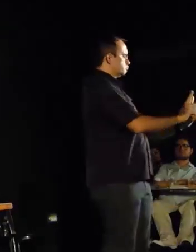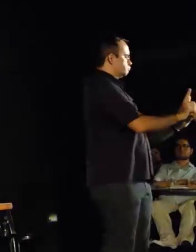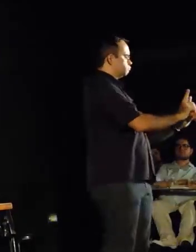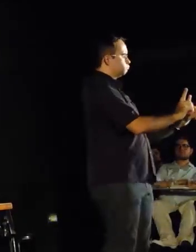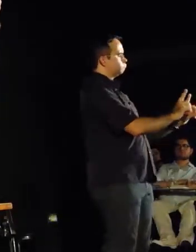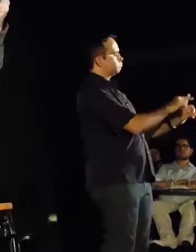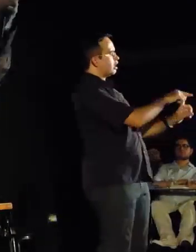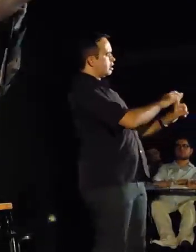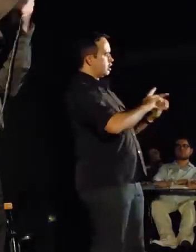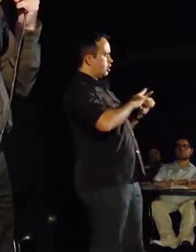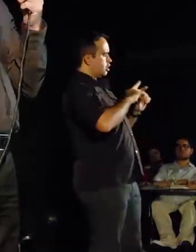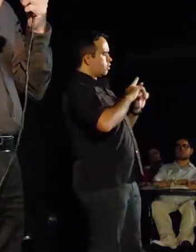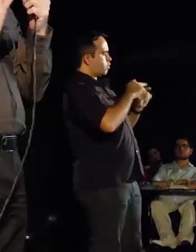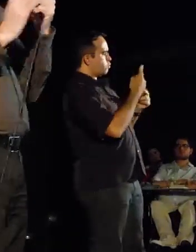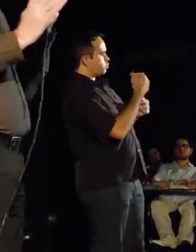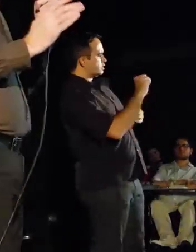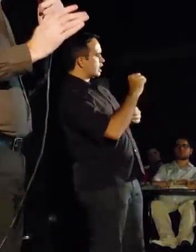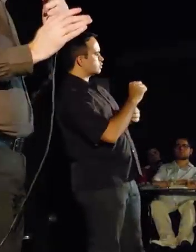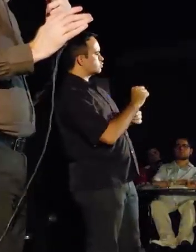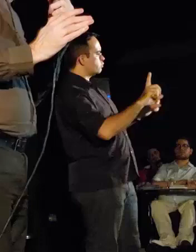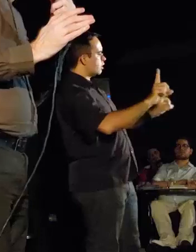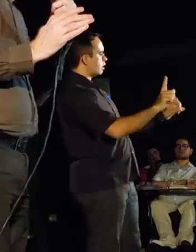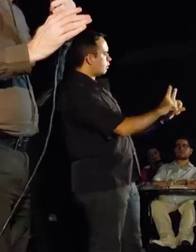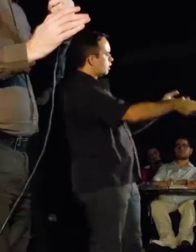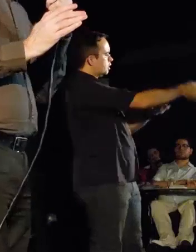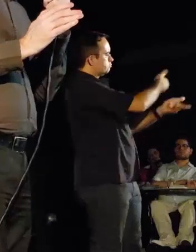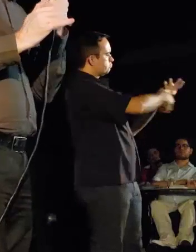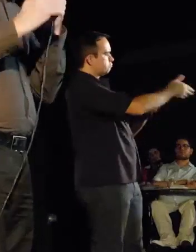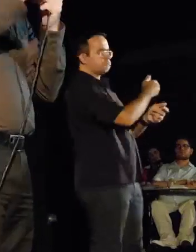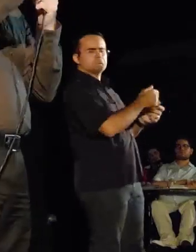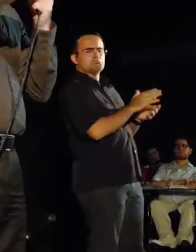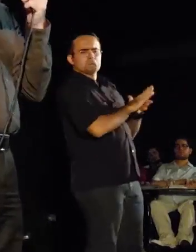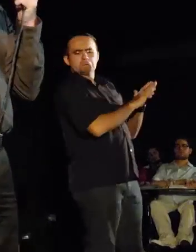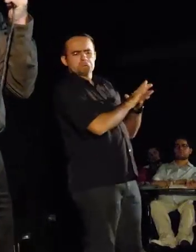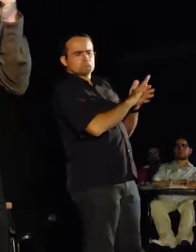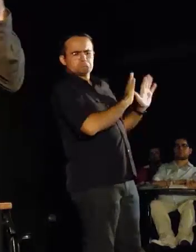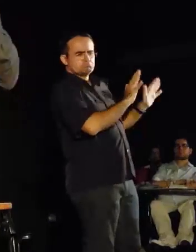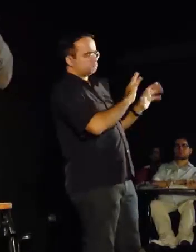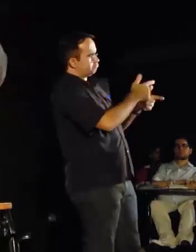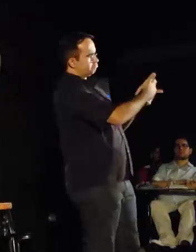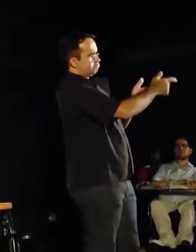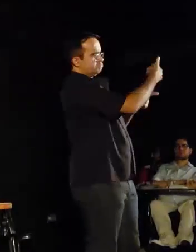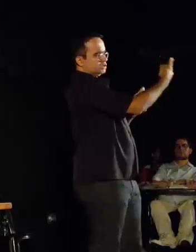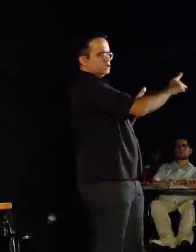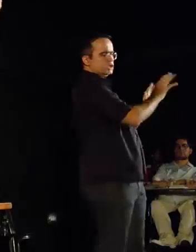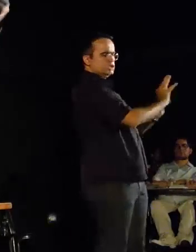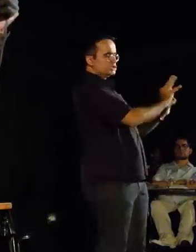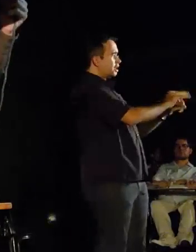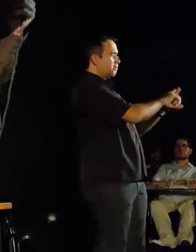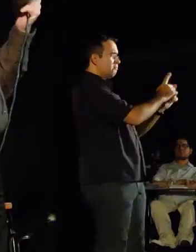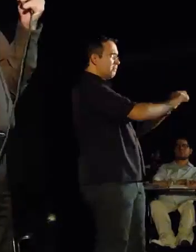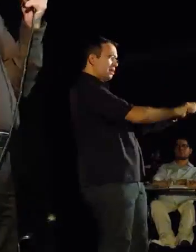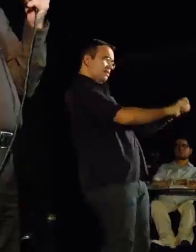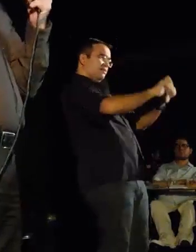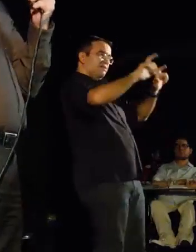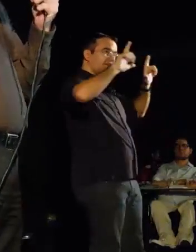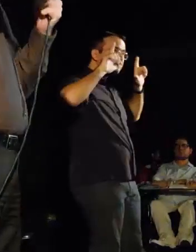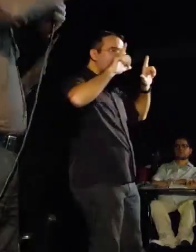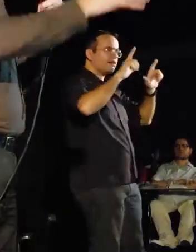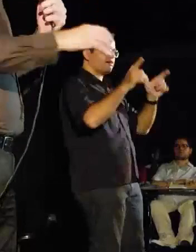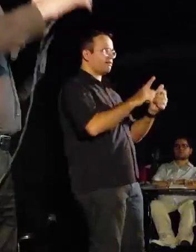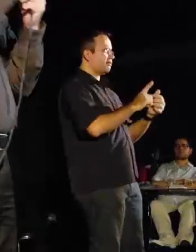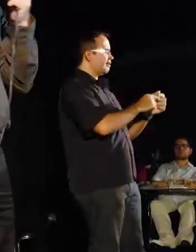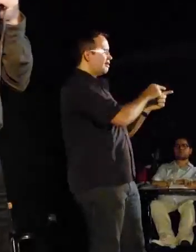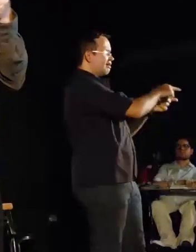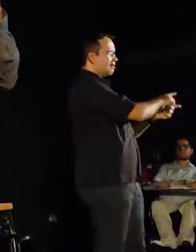eu só não quero que eles apareçam na minha frente. Então, assim, eu não quero que eles apareçam, né, na publicidade, não quero que eles apareçam aqui, né?